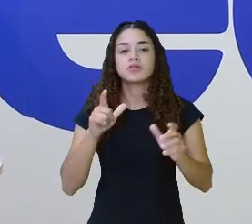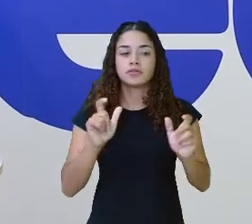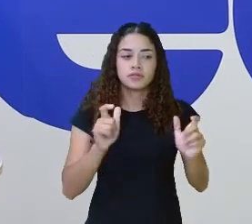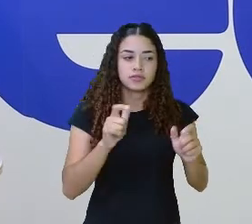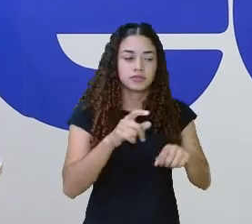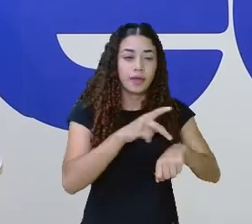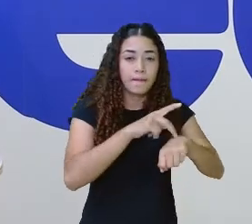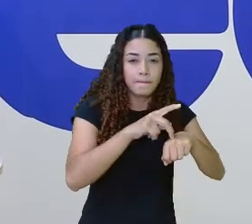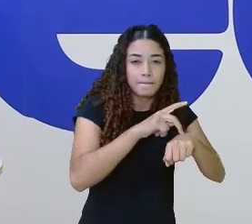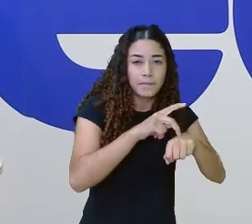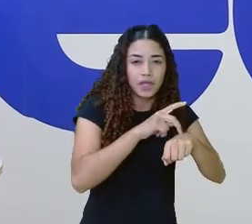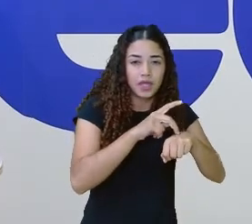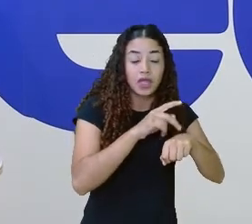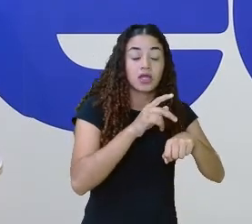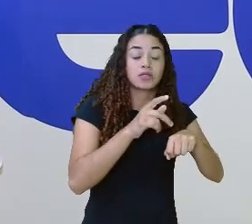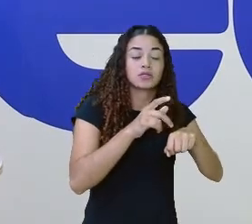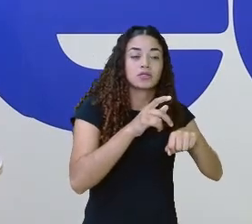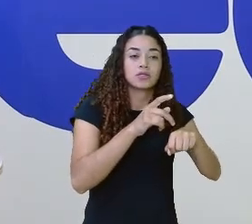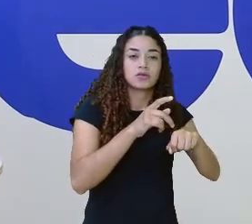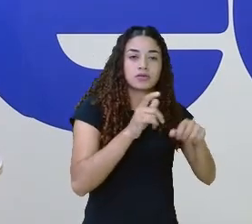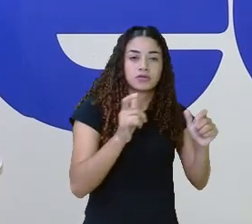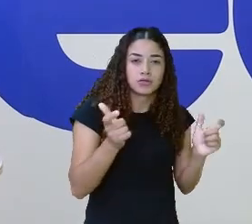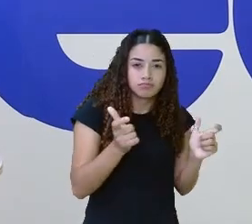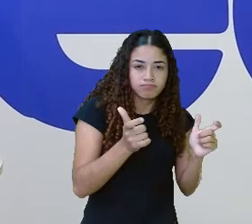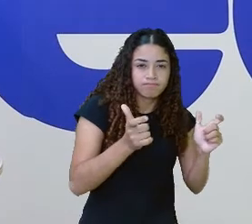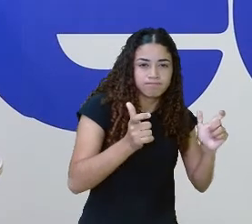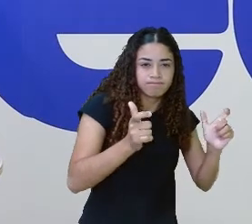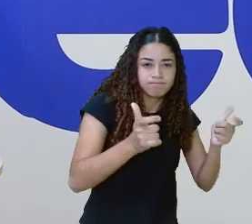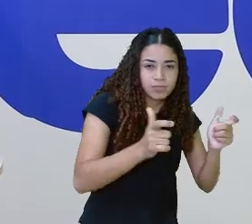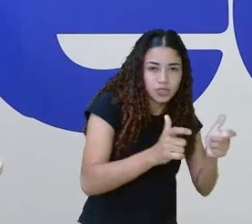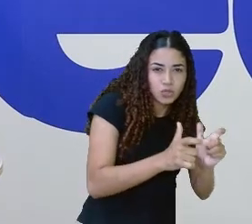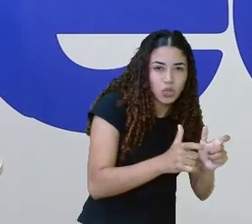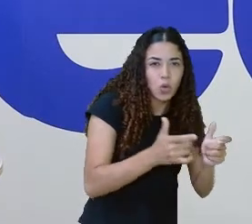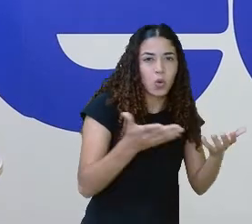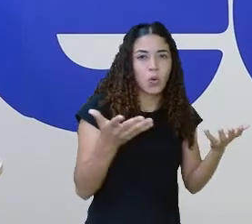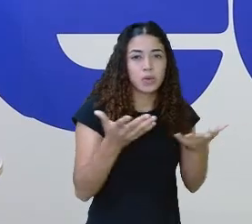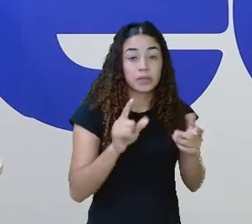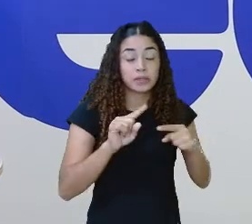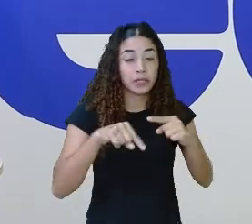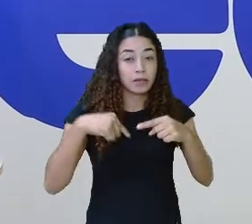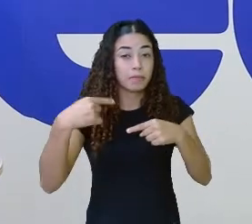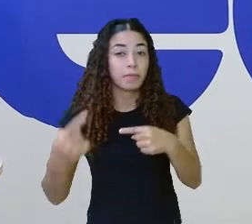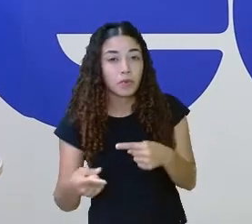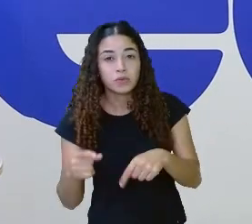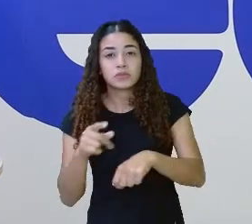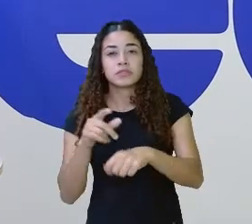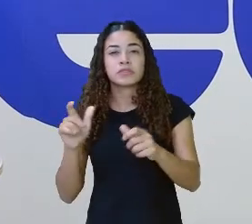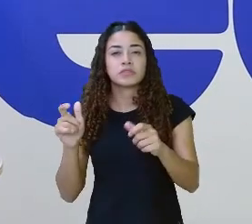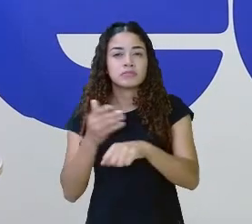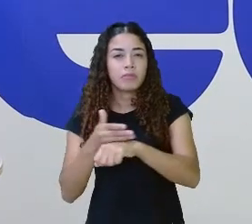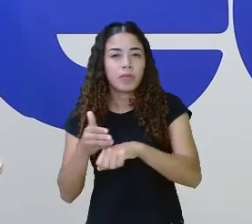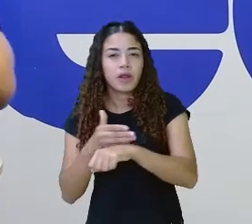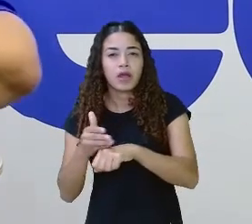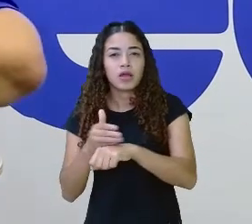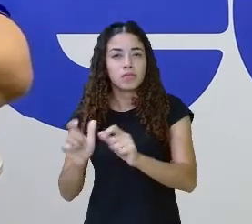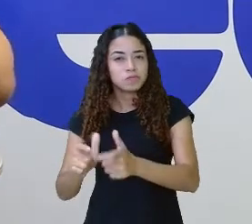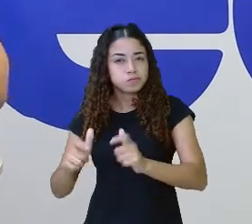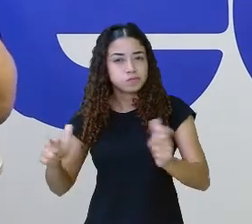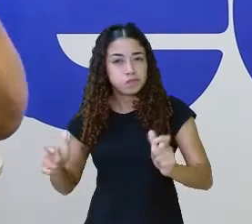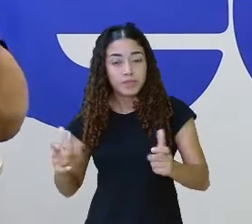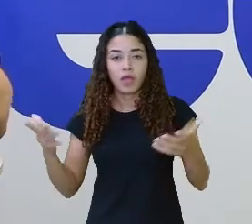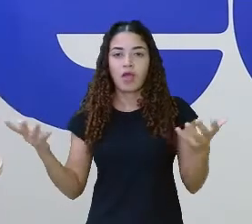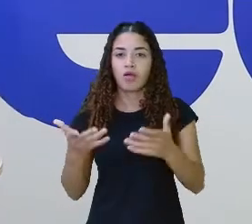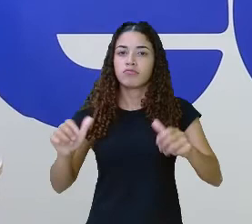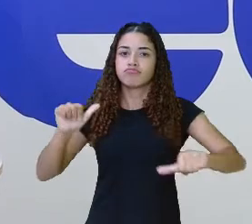maior, e agora, né, quando o Carol apresenta a questão aí da Revolução Industrial, a grande quantidade de fuligem, né, essa fuligem